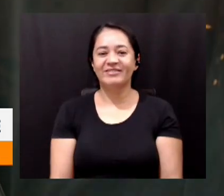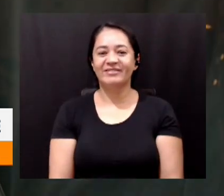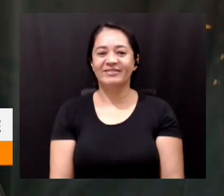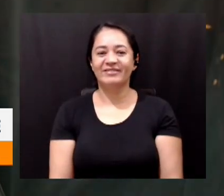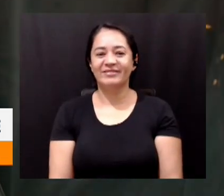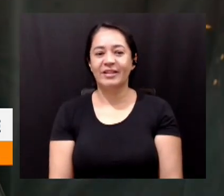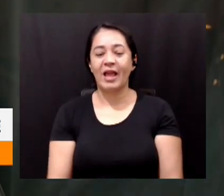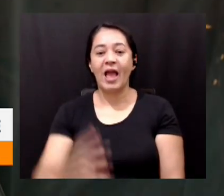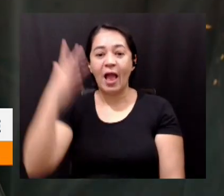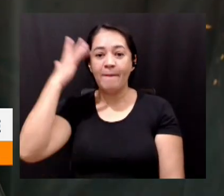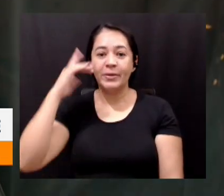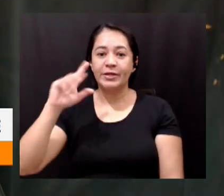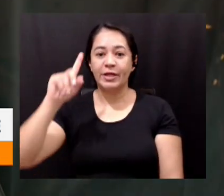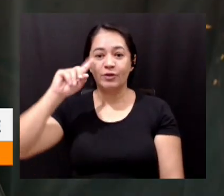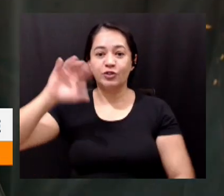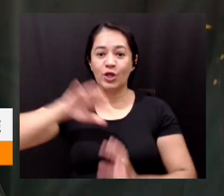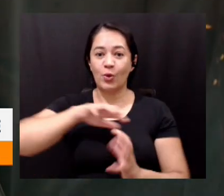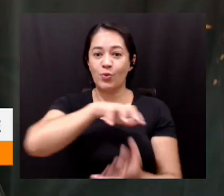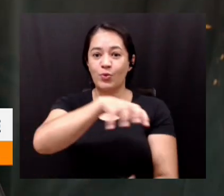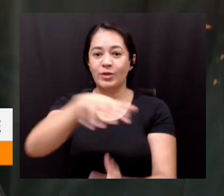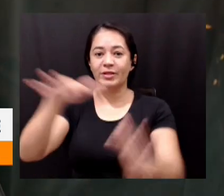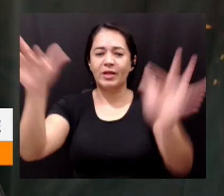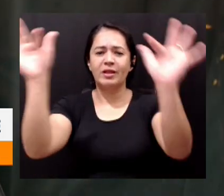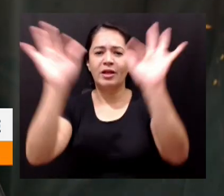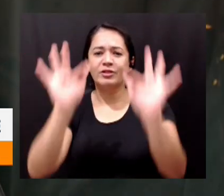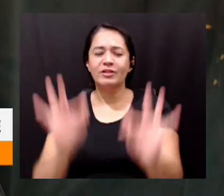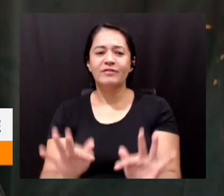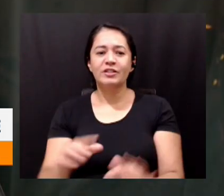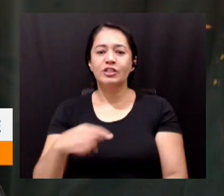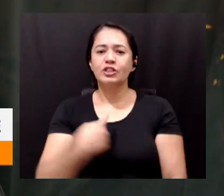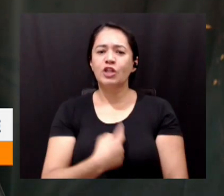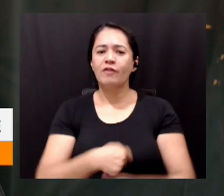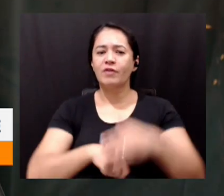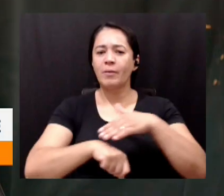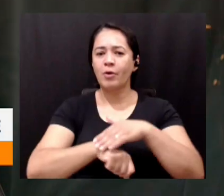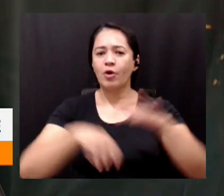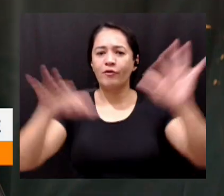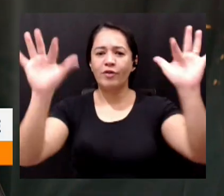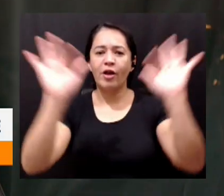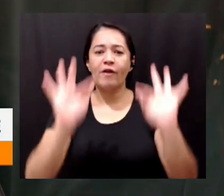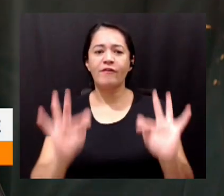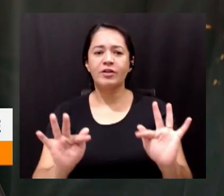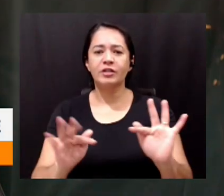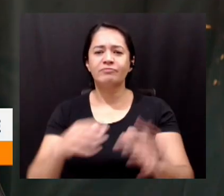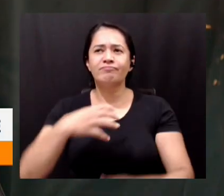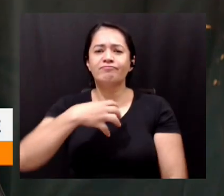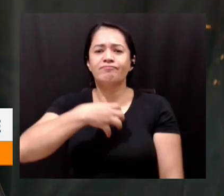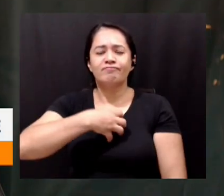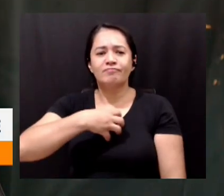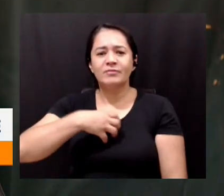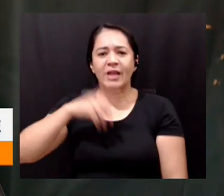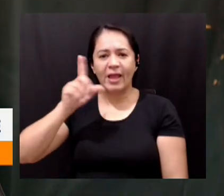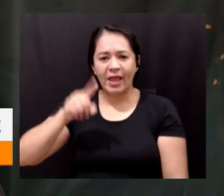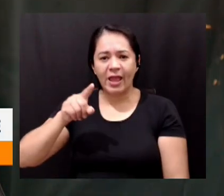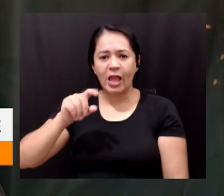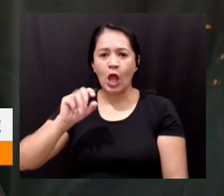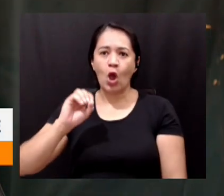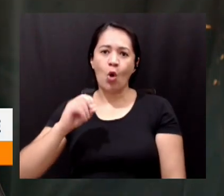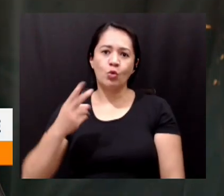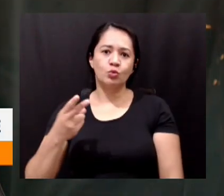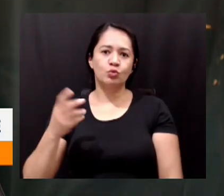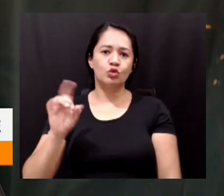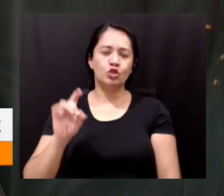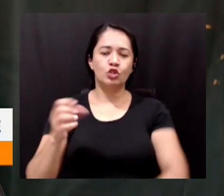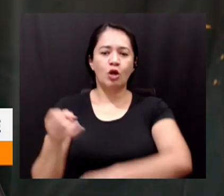Internacional da Felicidade. Gente, nós vamos falar sobre ela. A felicidade é um sentimento ou um estado emocional? O que te faz